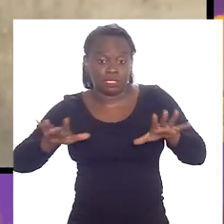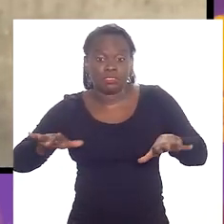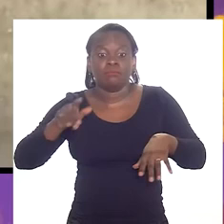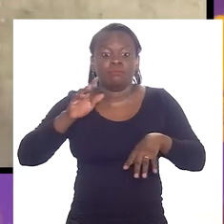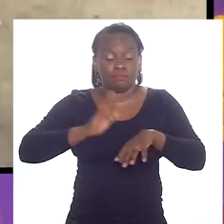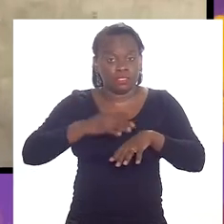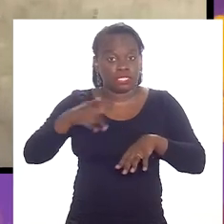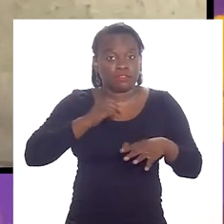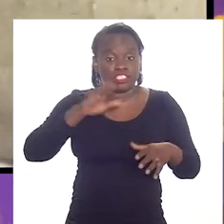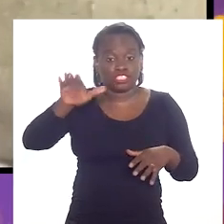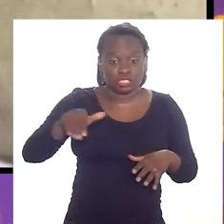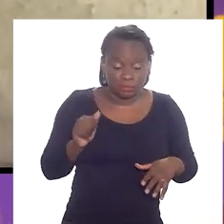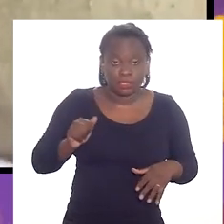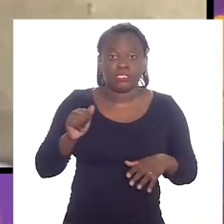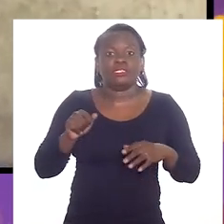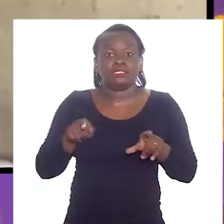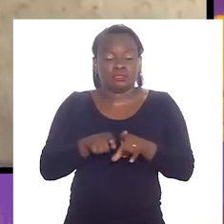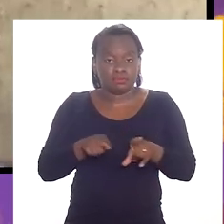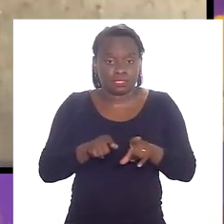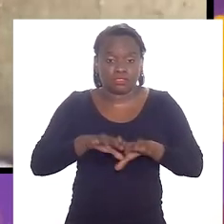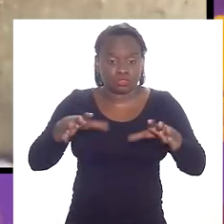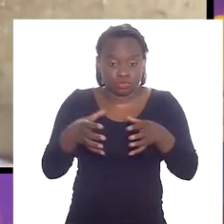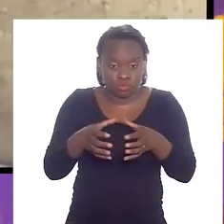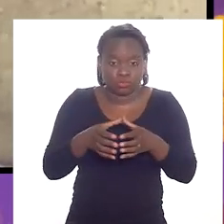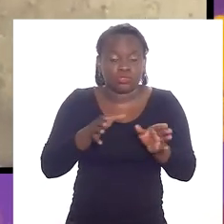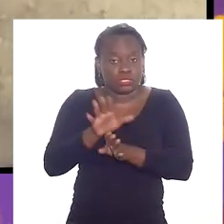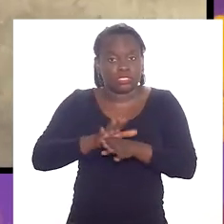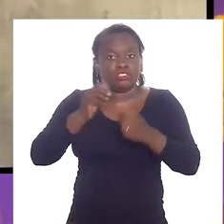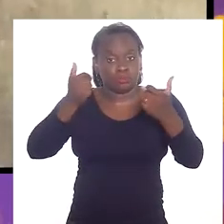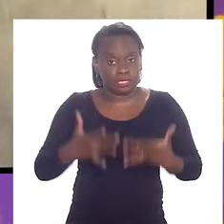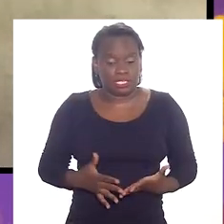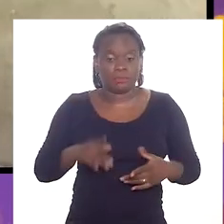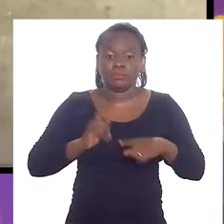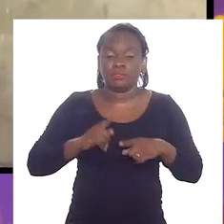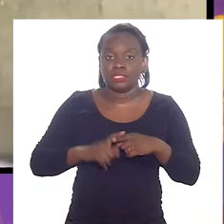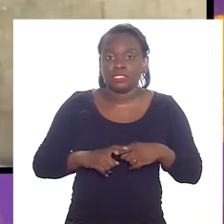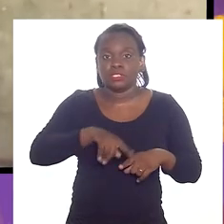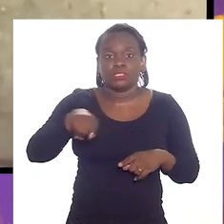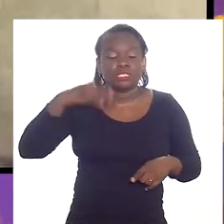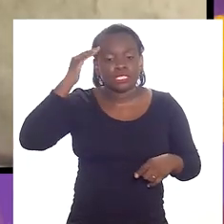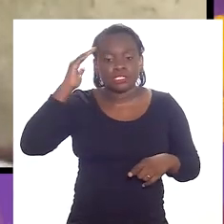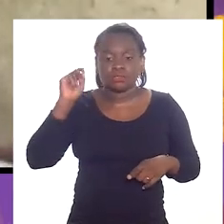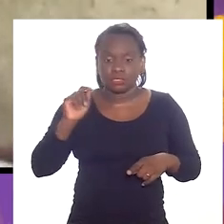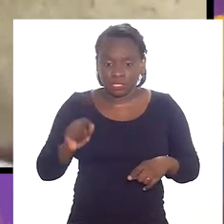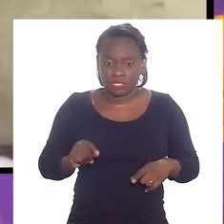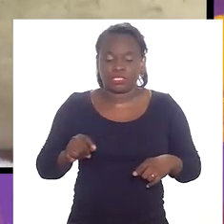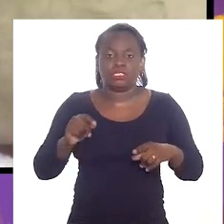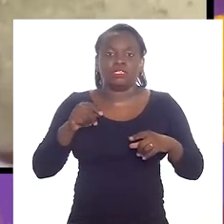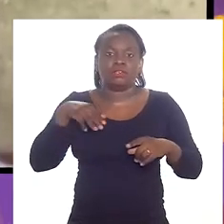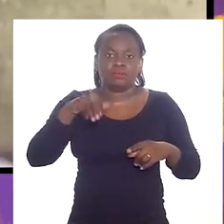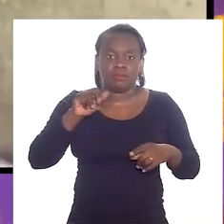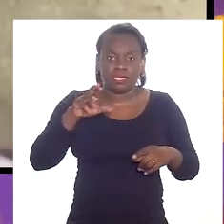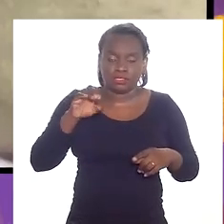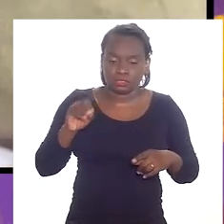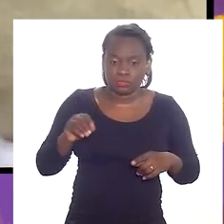cada clube, no caso do Flamengo, o doutor Tanuri, por exemplo, que assumisse para si própria a responsabilidade,